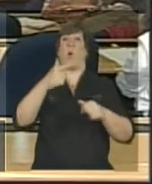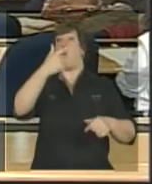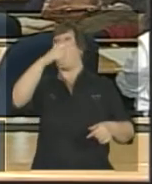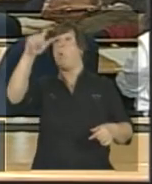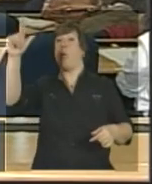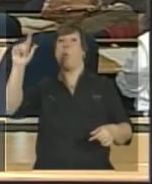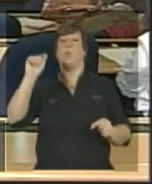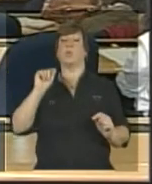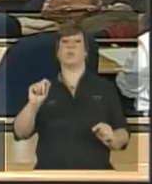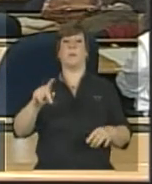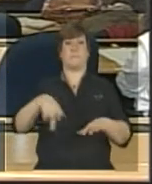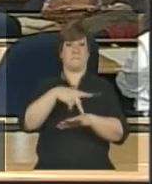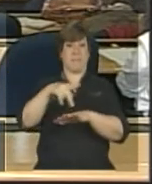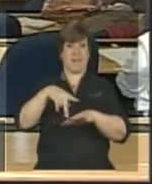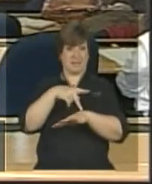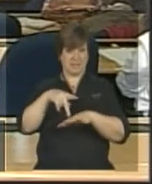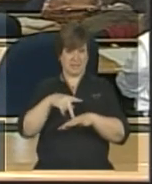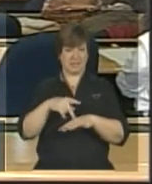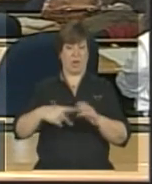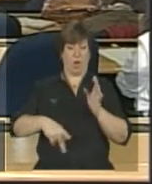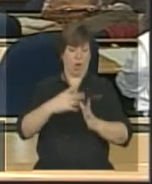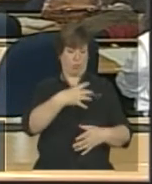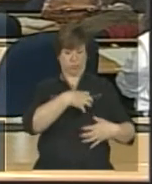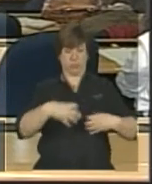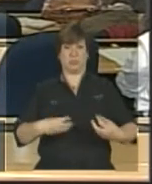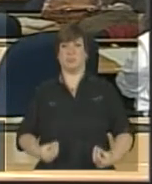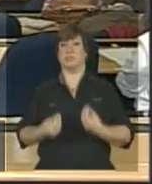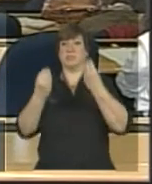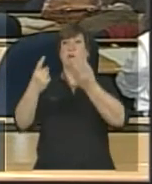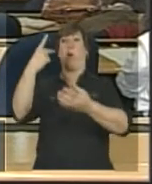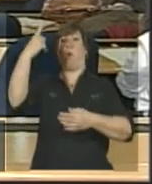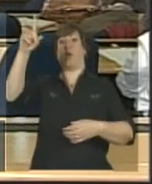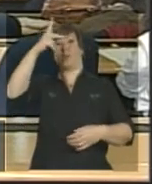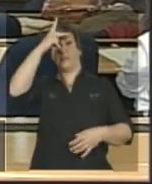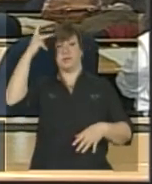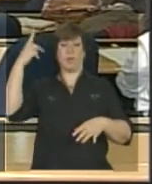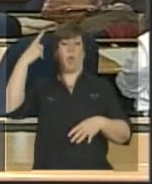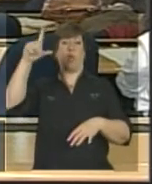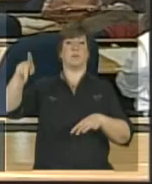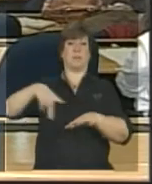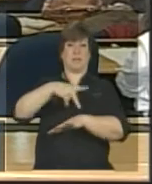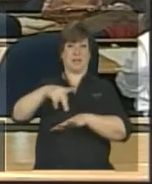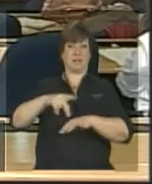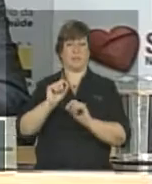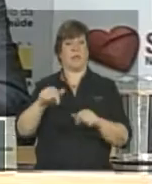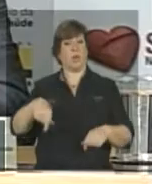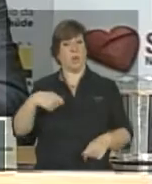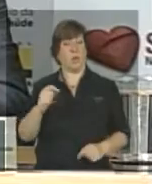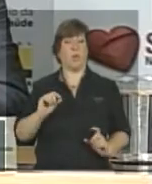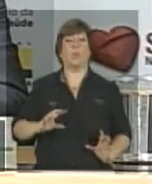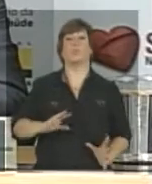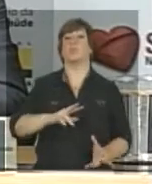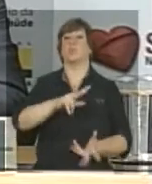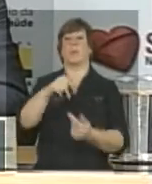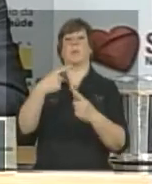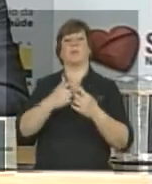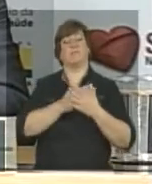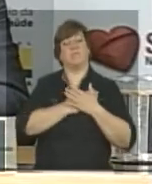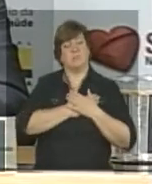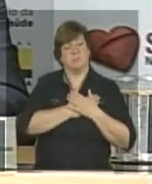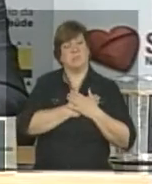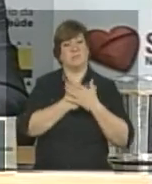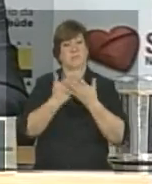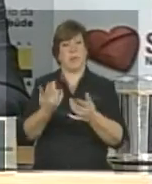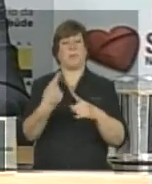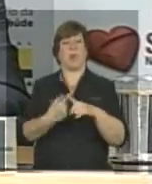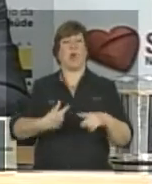que encontraram um doador no nosso registro. Isso era um chamamento internacional, até pela solidariedade, já que